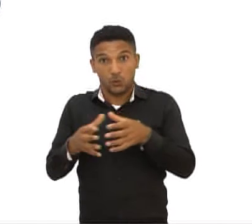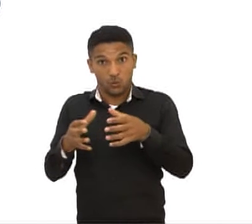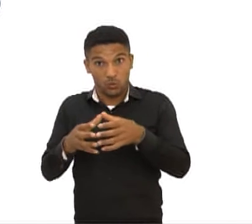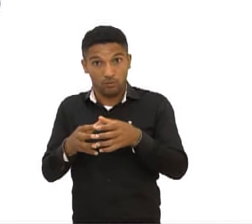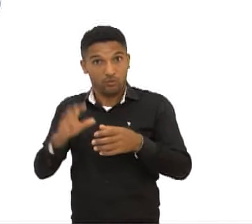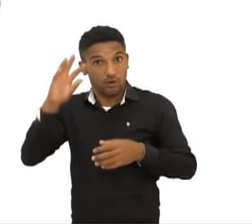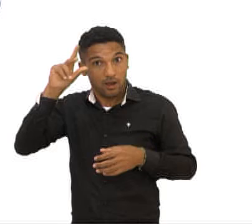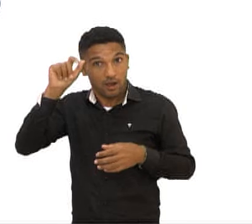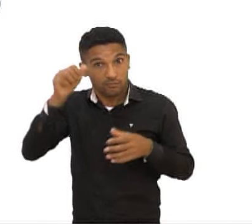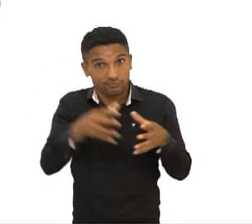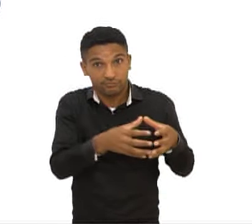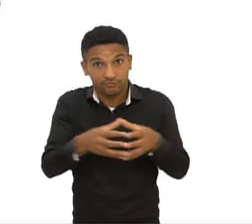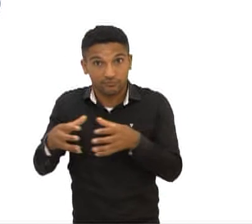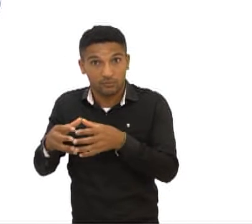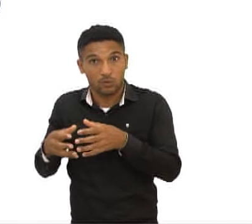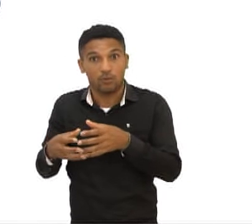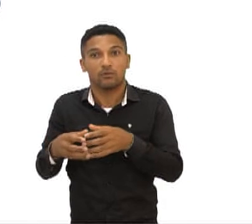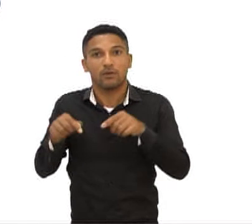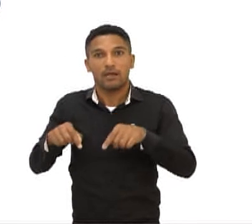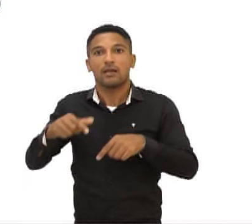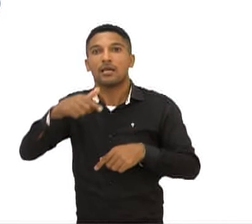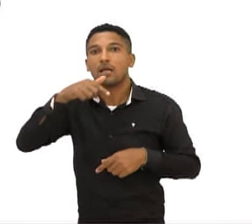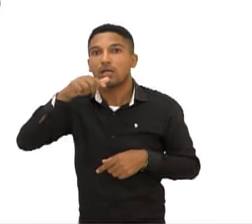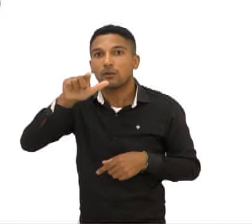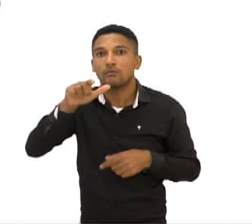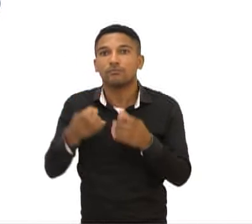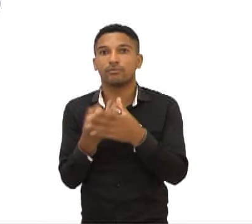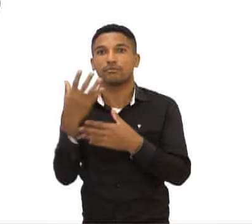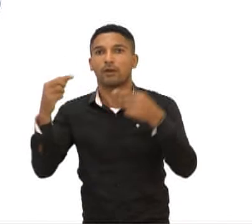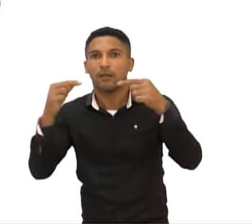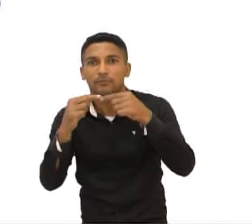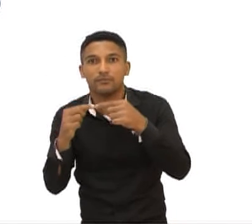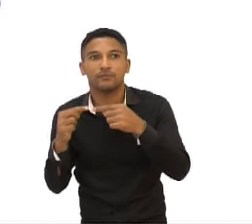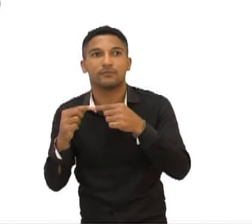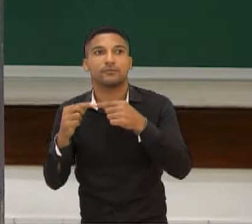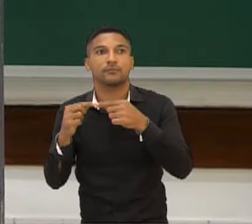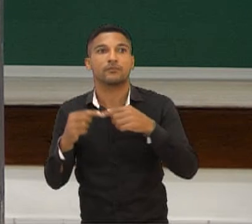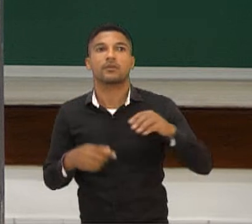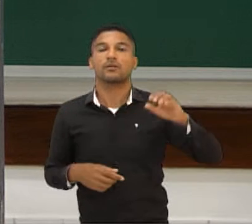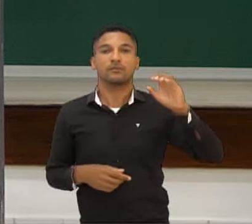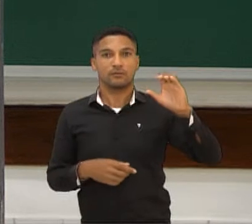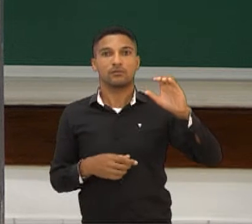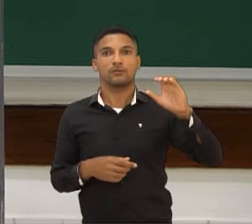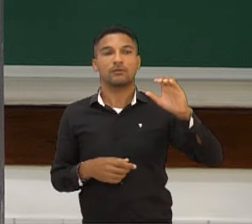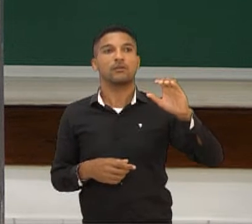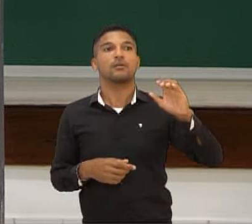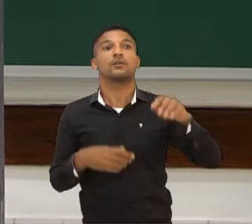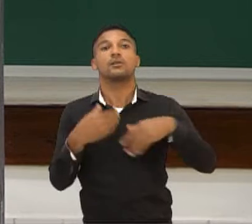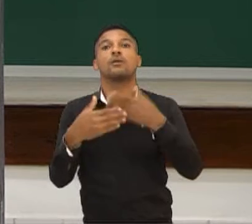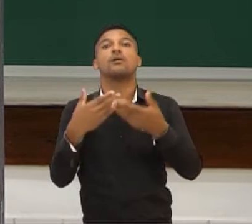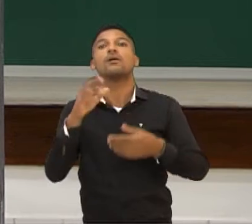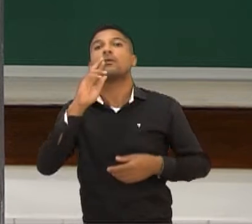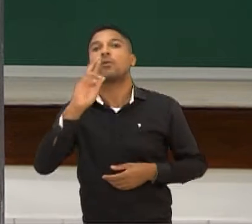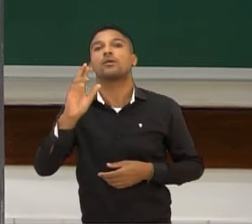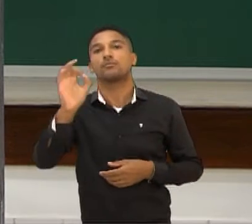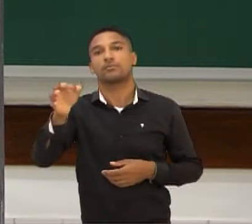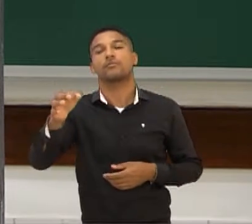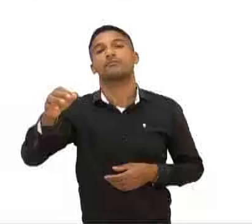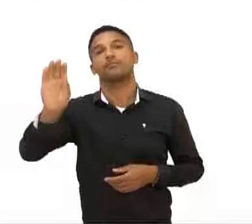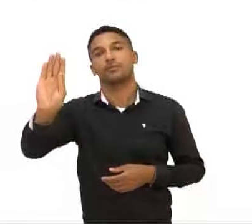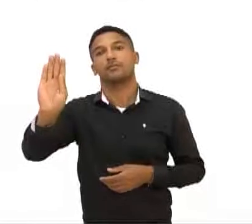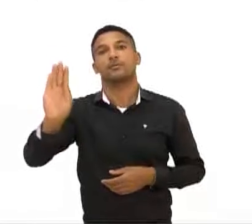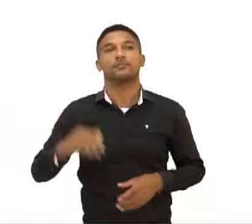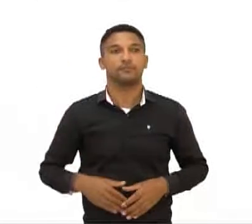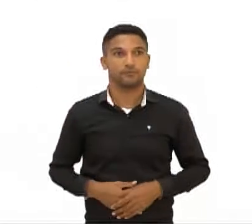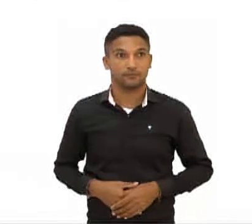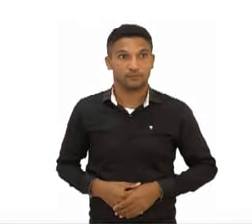C. Responsáveis pela transmissão cultural oral do Mali. A resposta correta é a letra B. E agora a gente